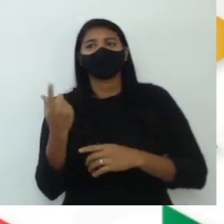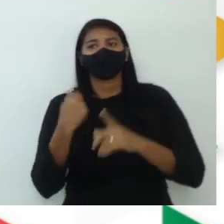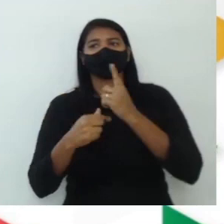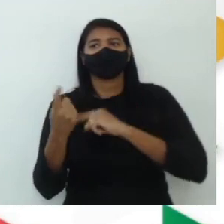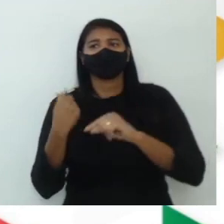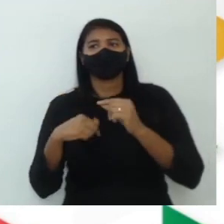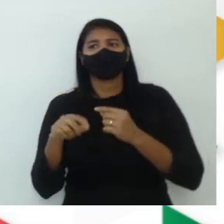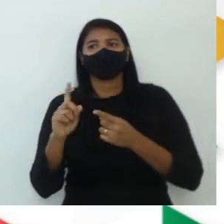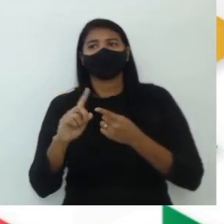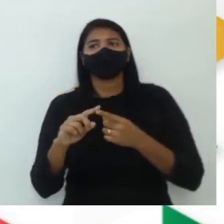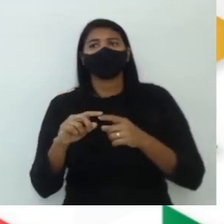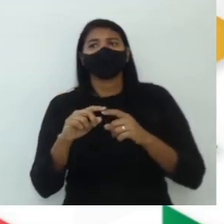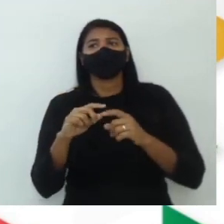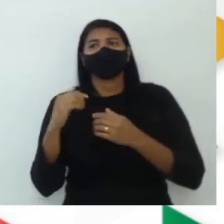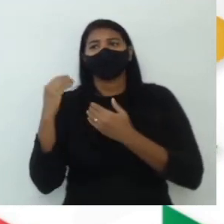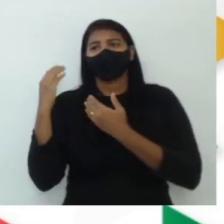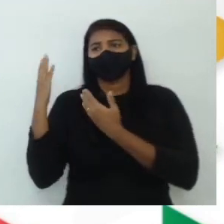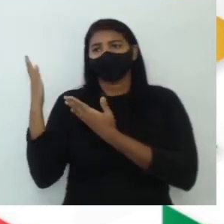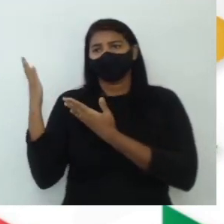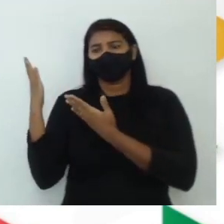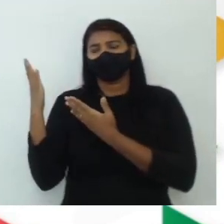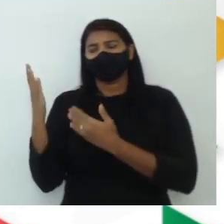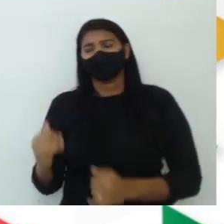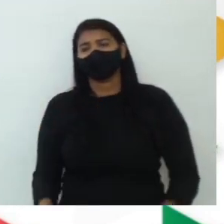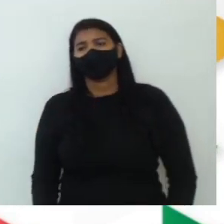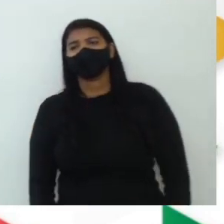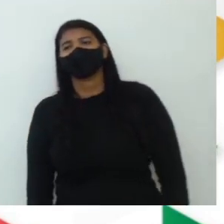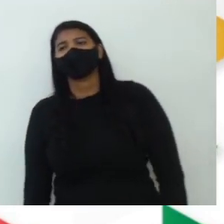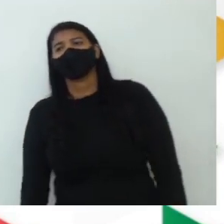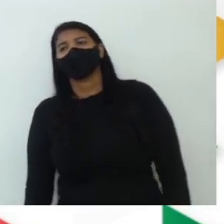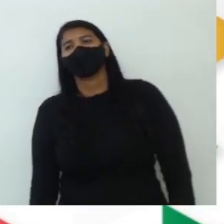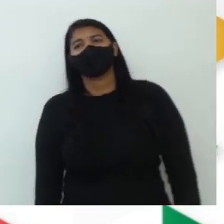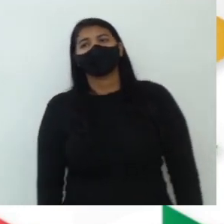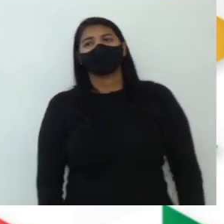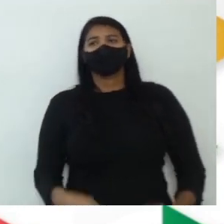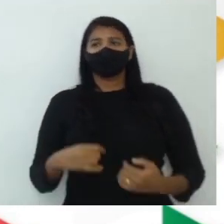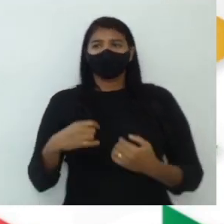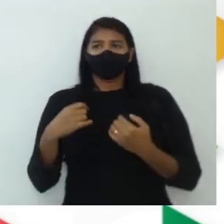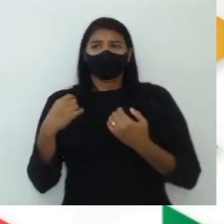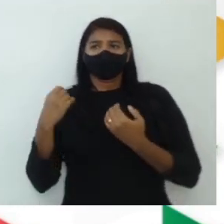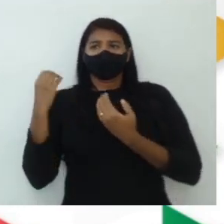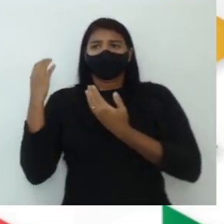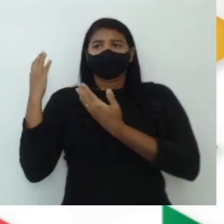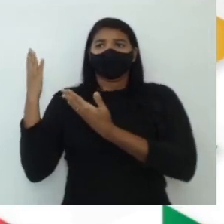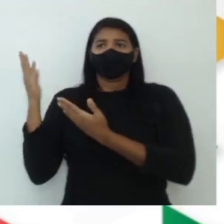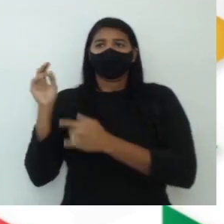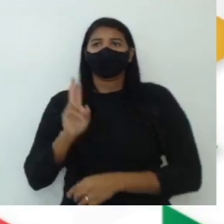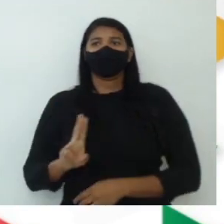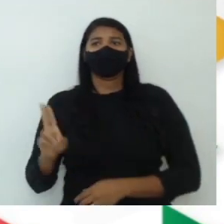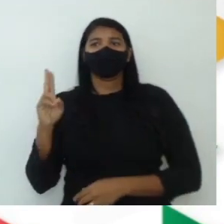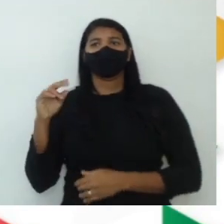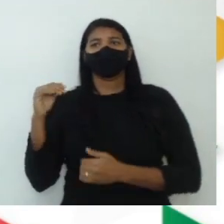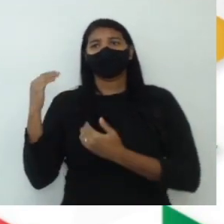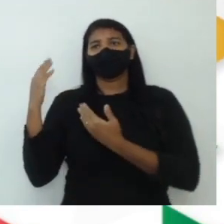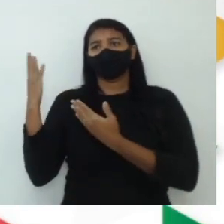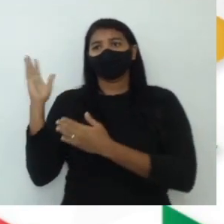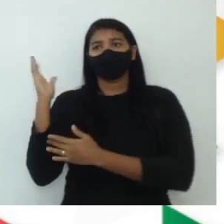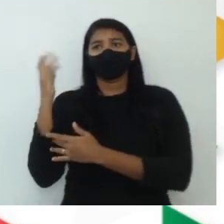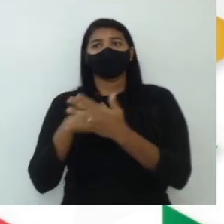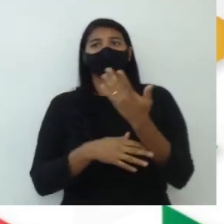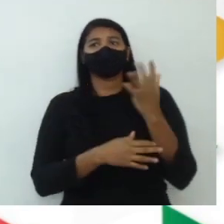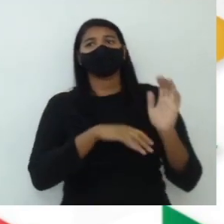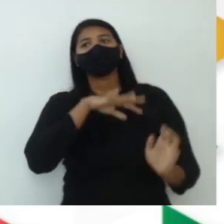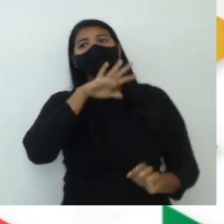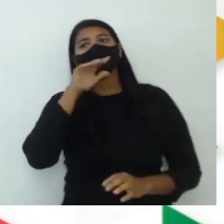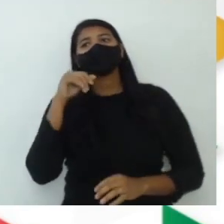que aparece lá no slide que a gente viu anteriormente, que é a questão de uma utilização equitativa da natureza,